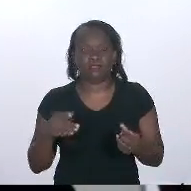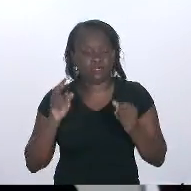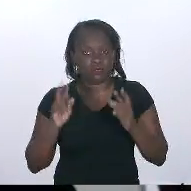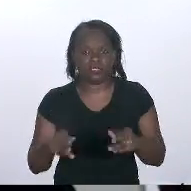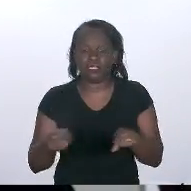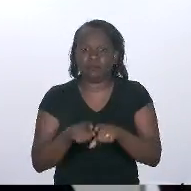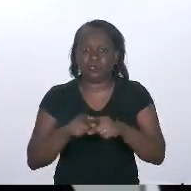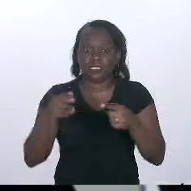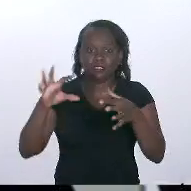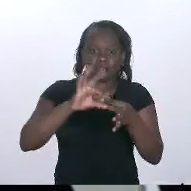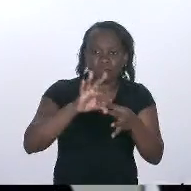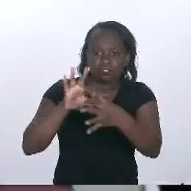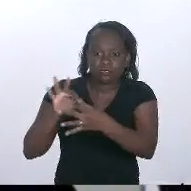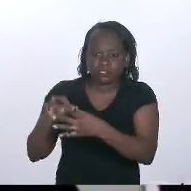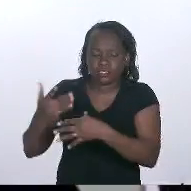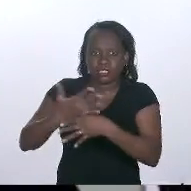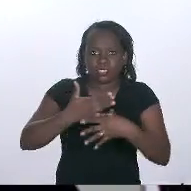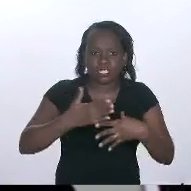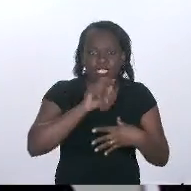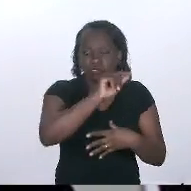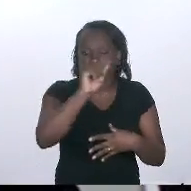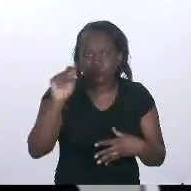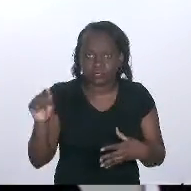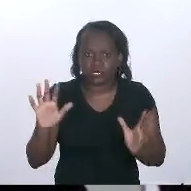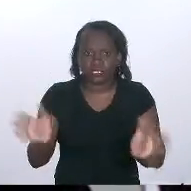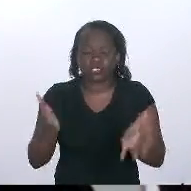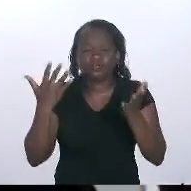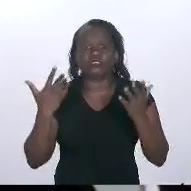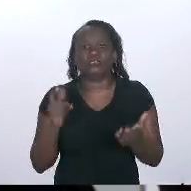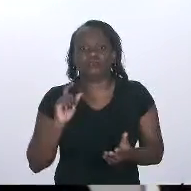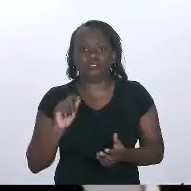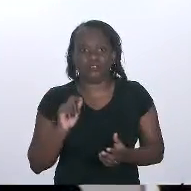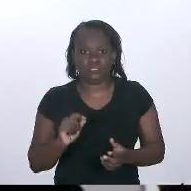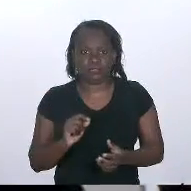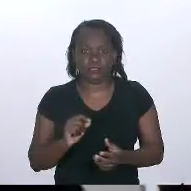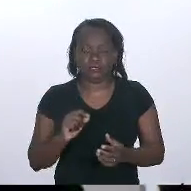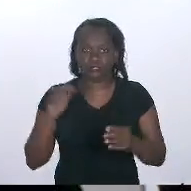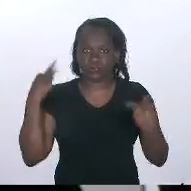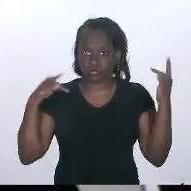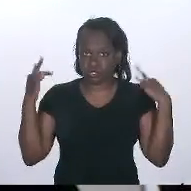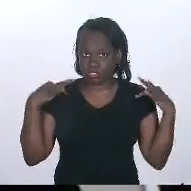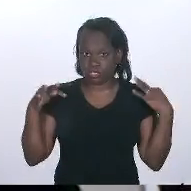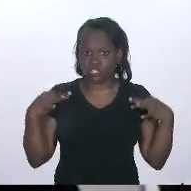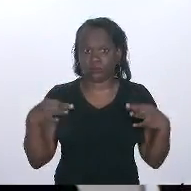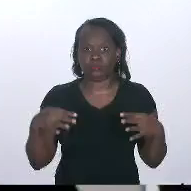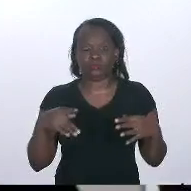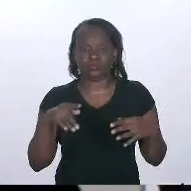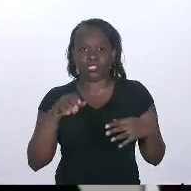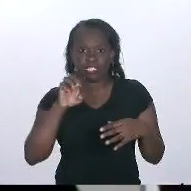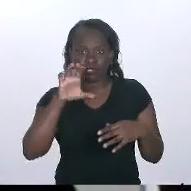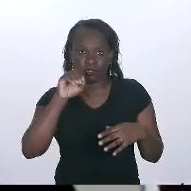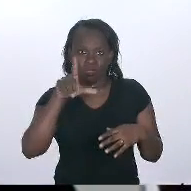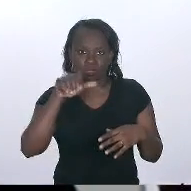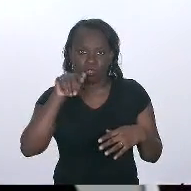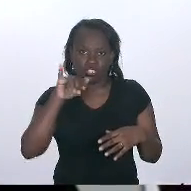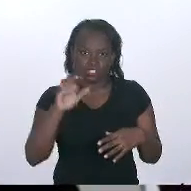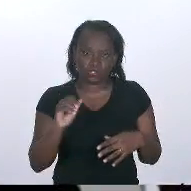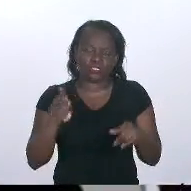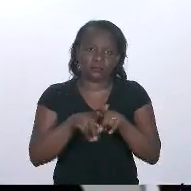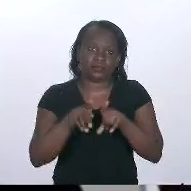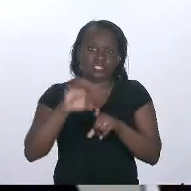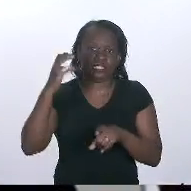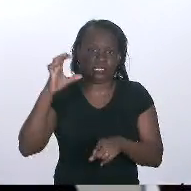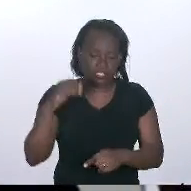entre diferentes municípios É promovendo nesse caso é um turismo de base ecológica e de base científica